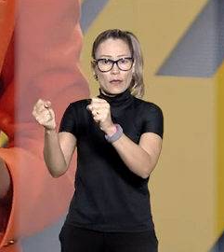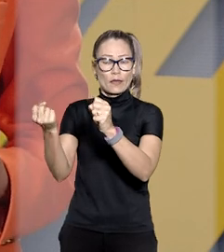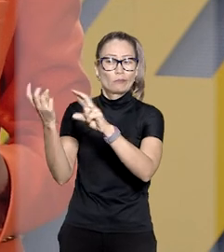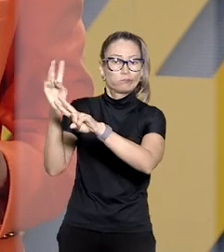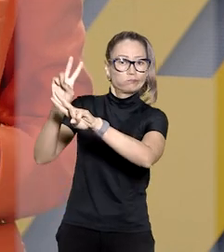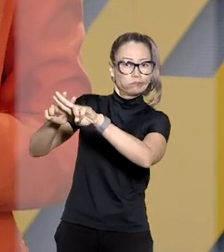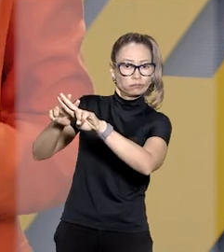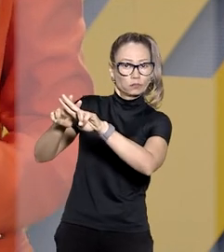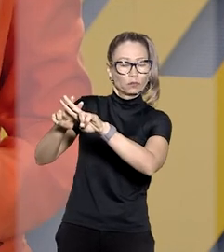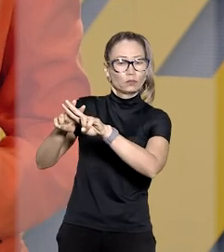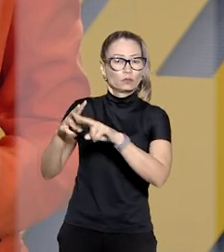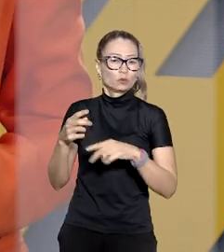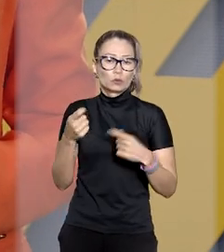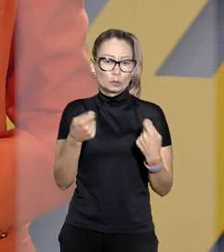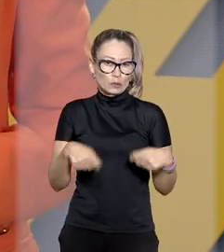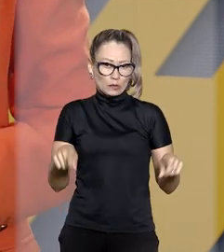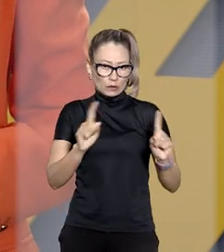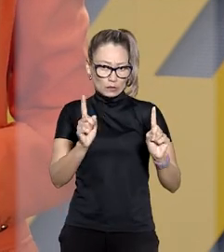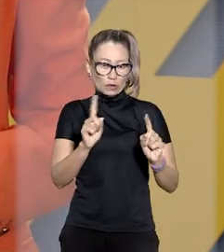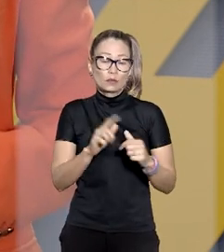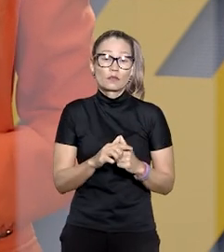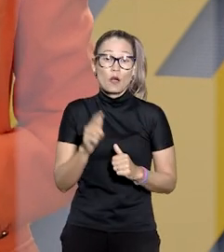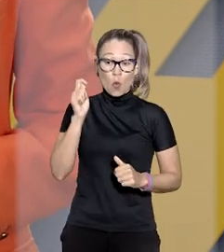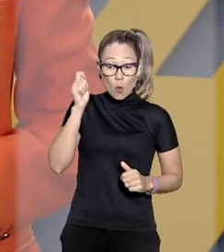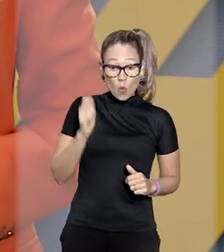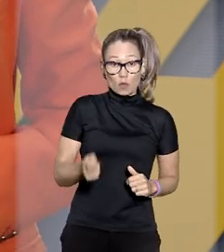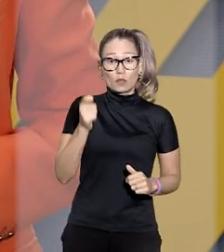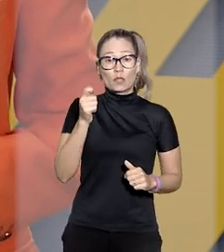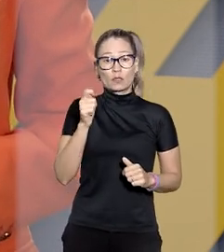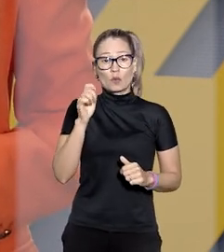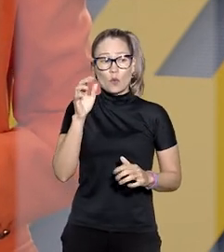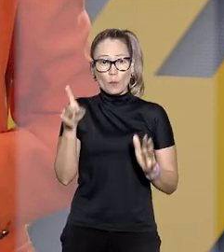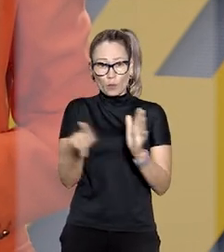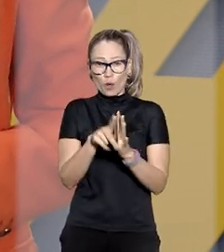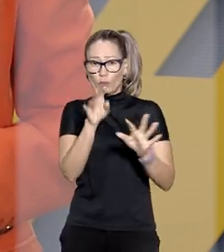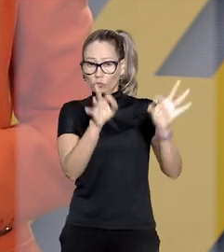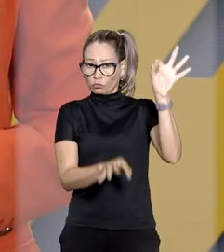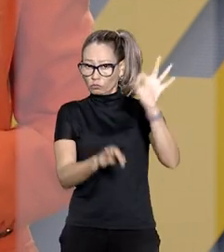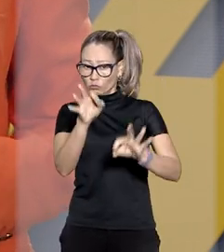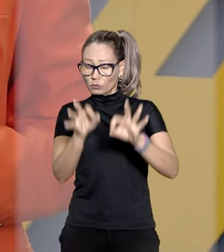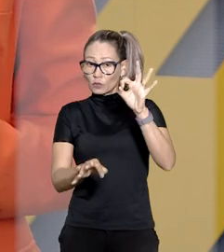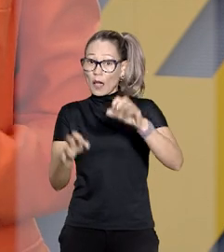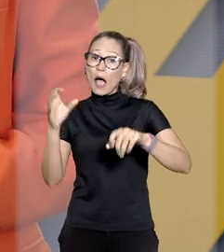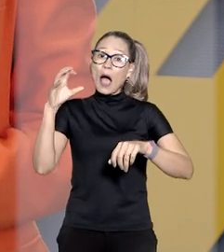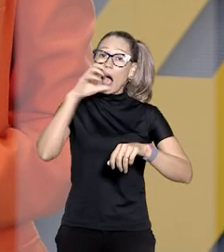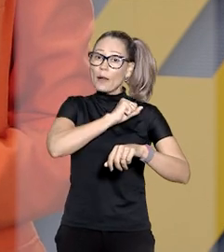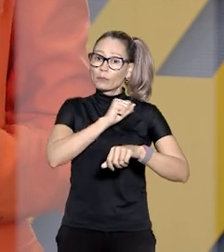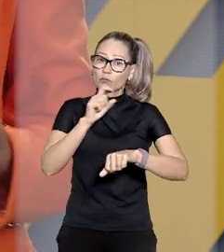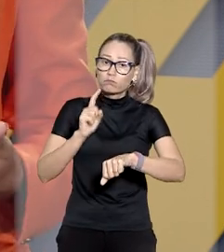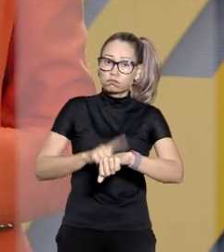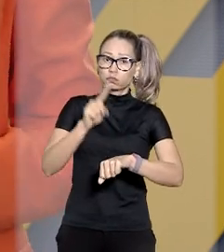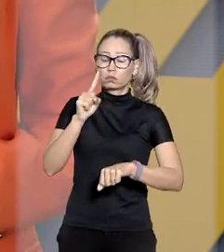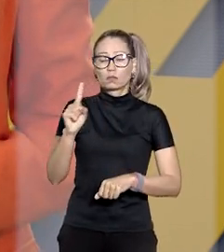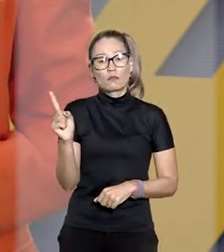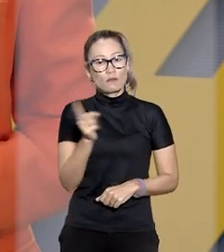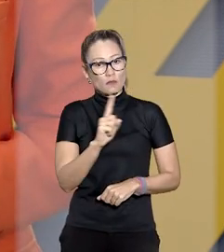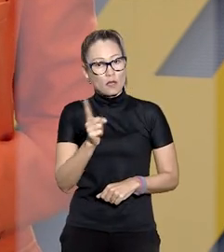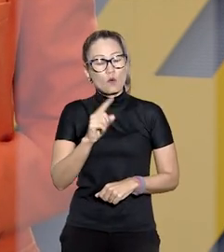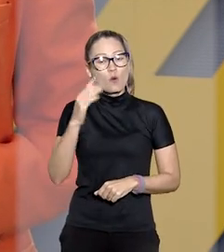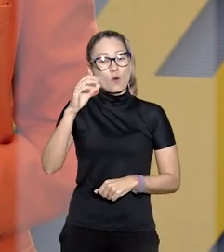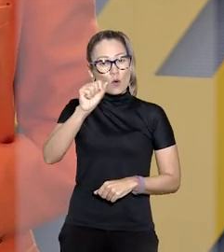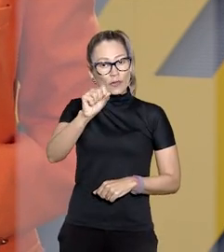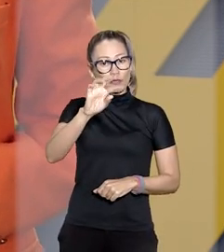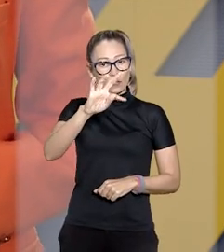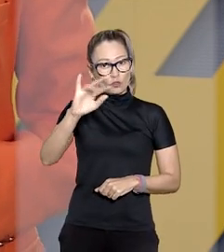continuar assim enquanto recorre, porque a sentença condenatória do Tribunal do Júri não tem efeito automático, conforme entendimento